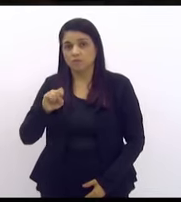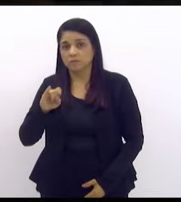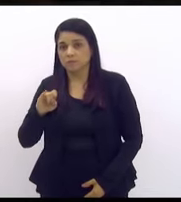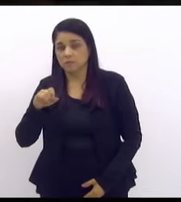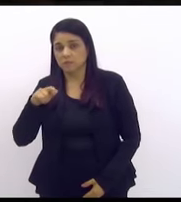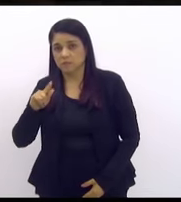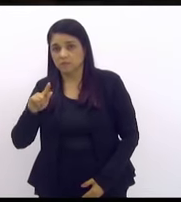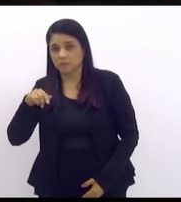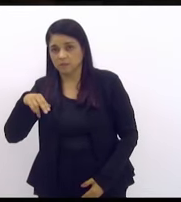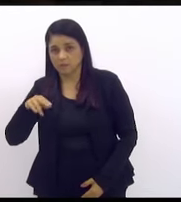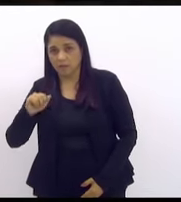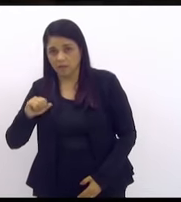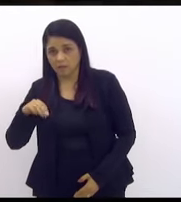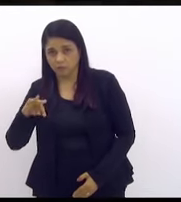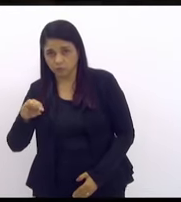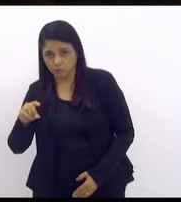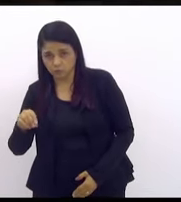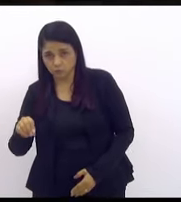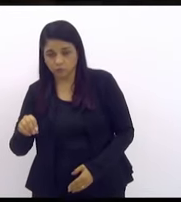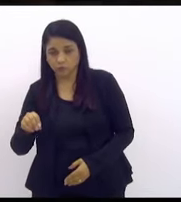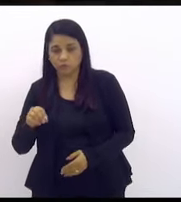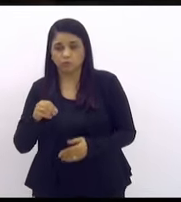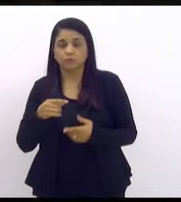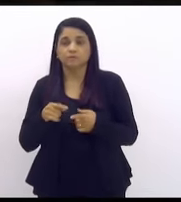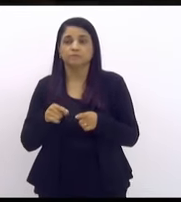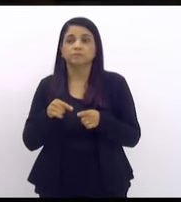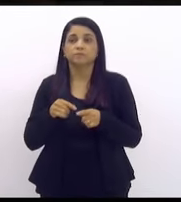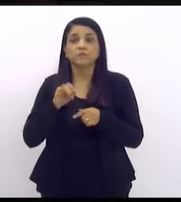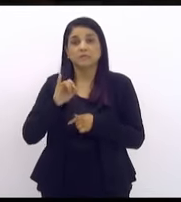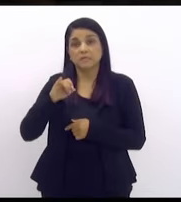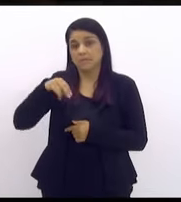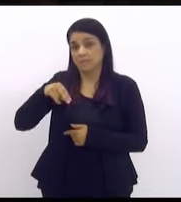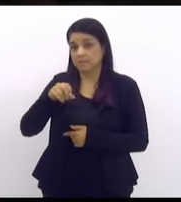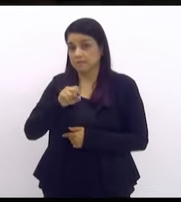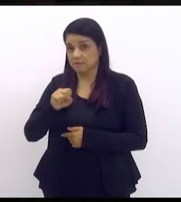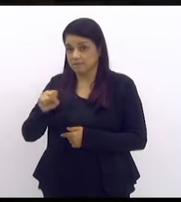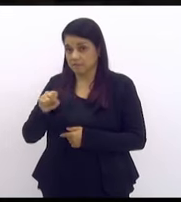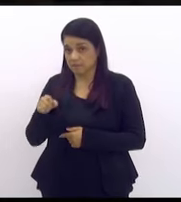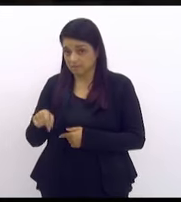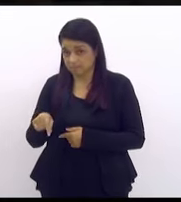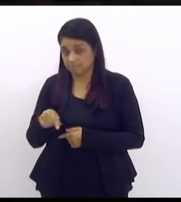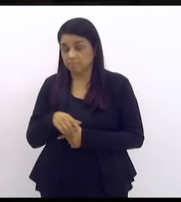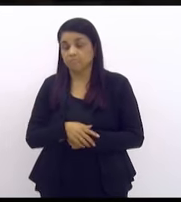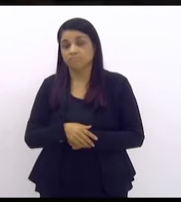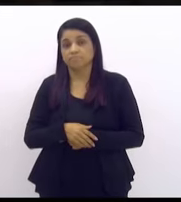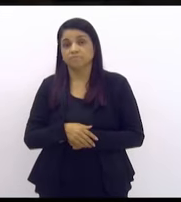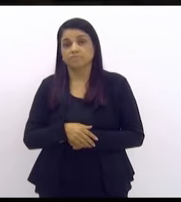E o INSS, de forma transparente, hoje,